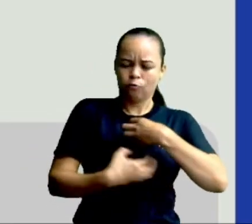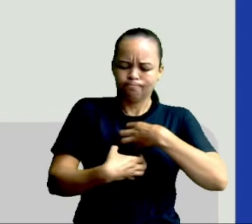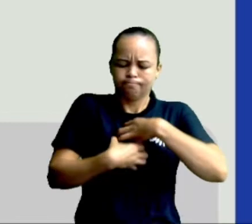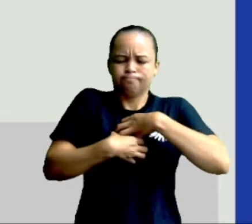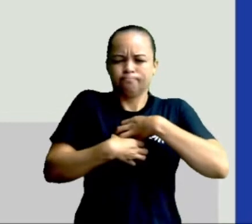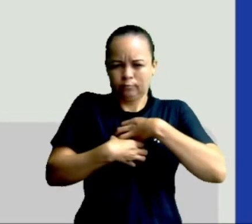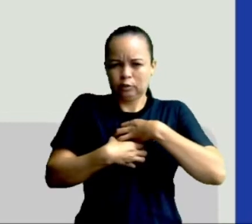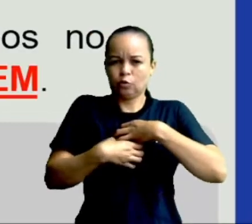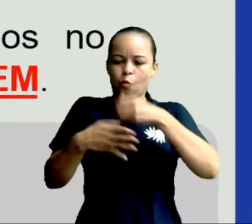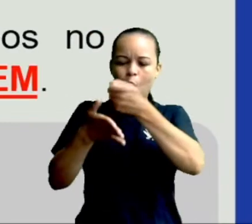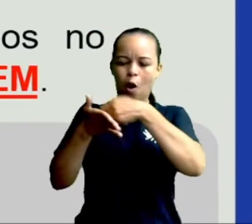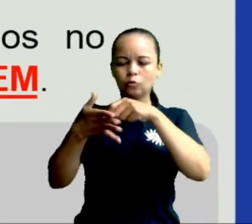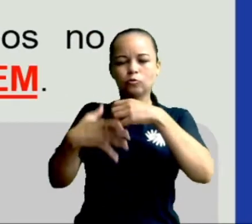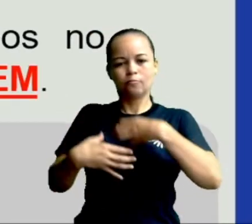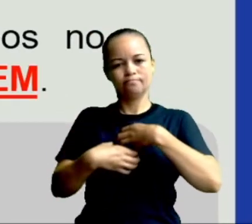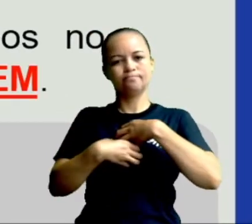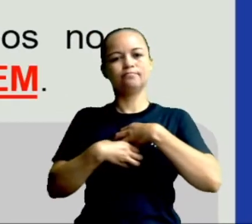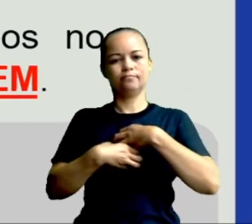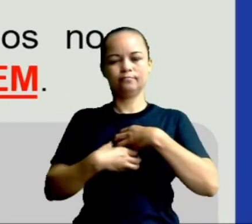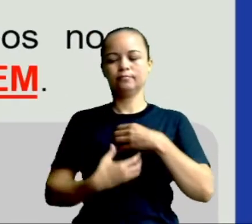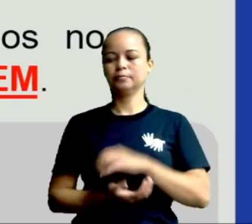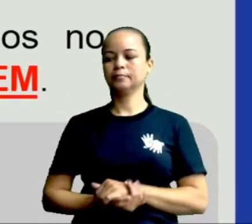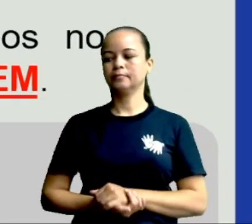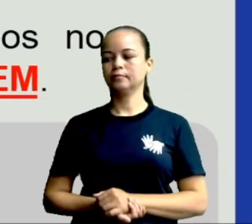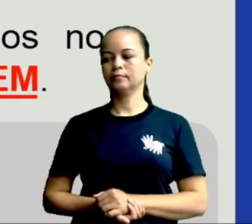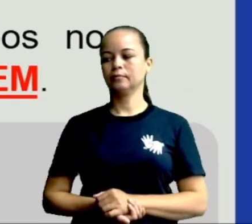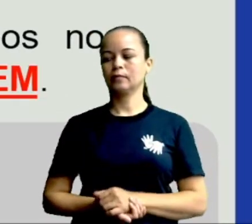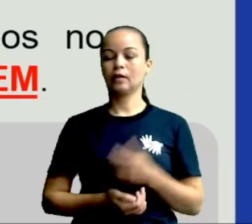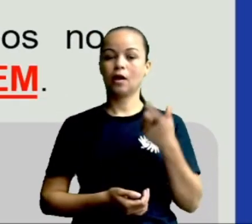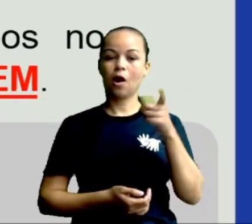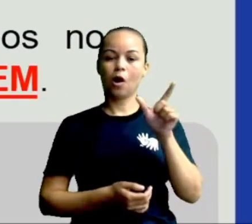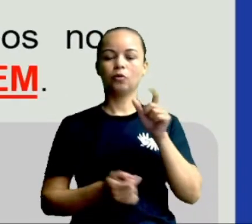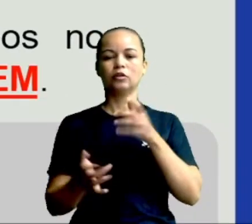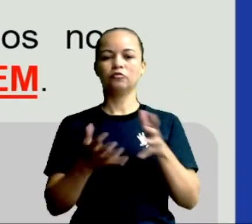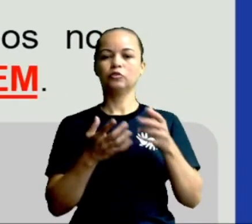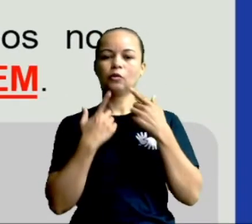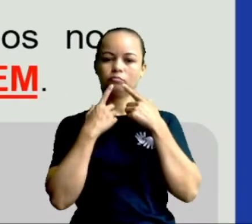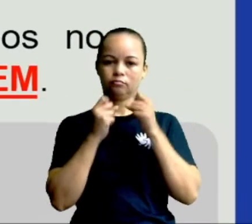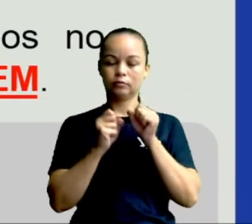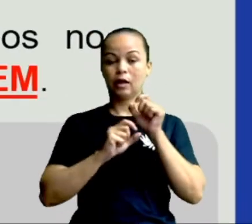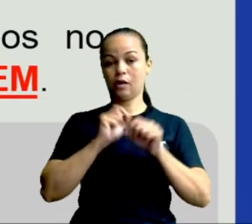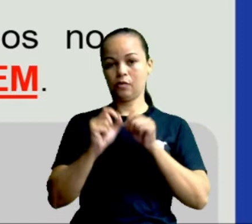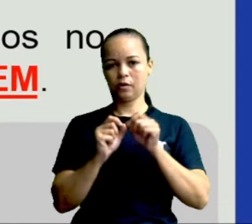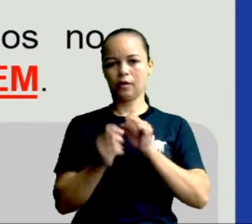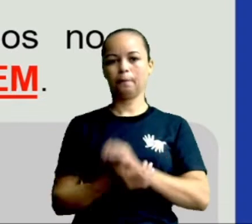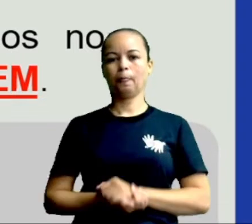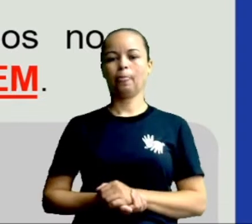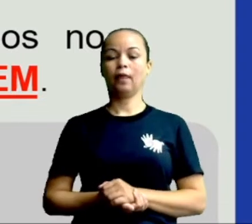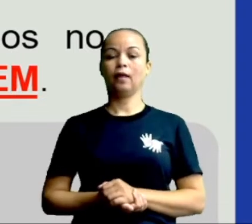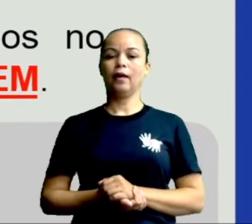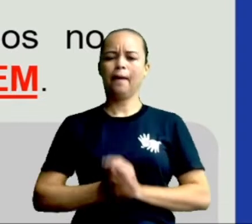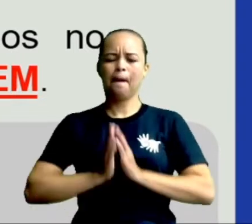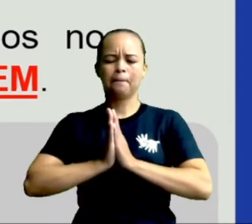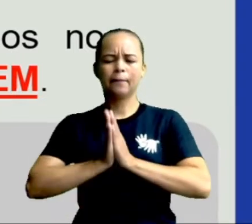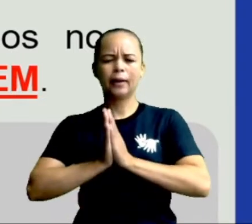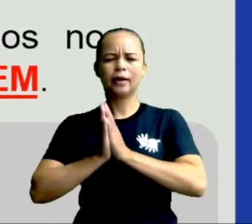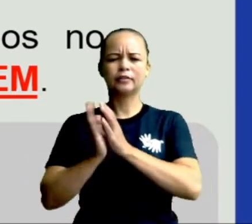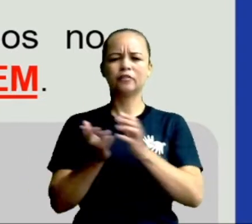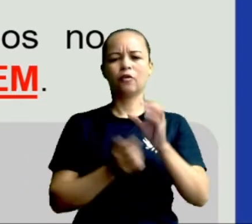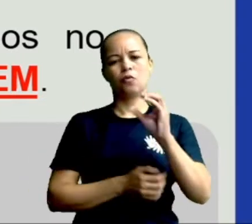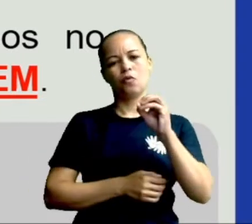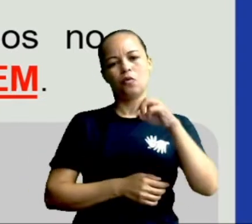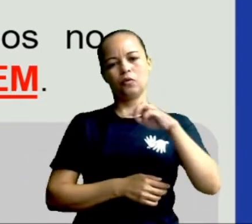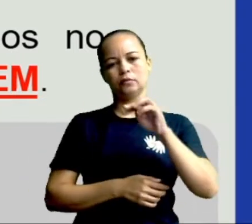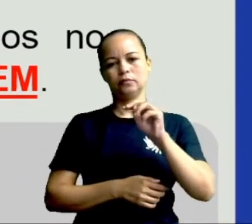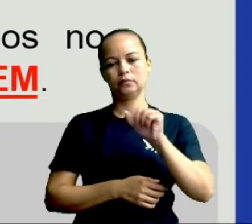o autor está sentindo. A próxima função da linguagem é a função apelativa ou